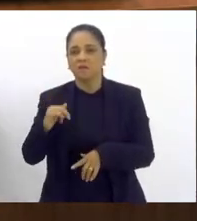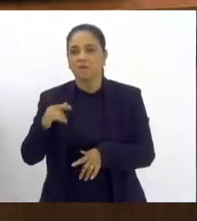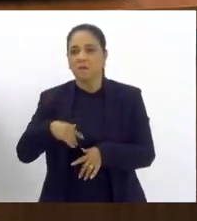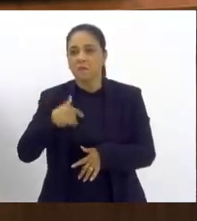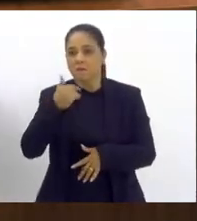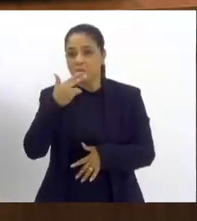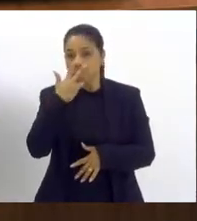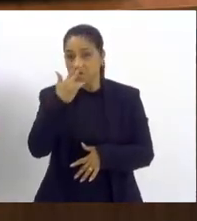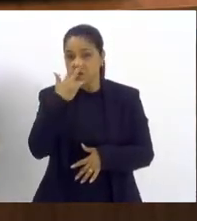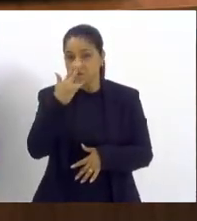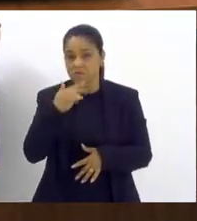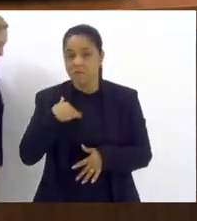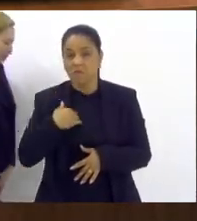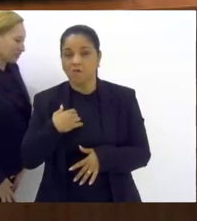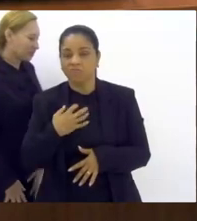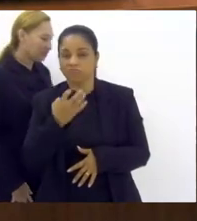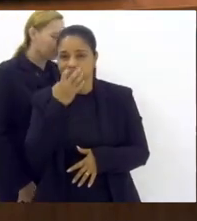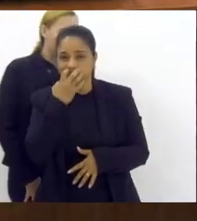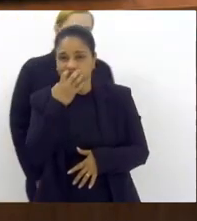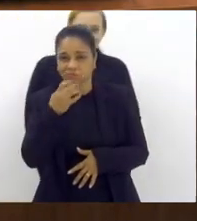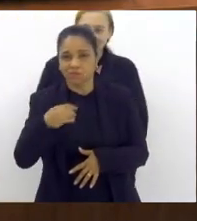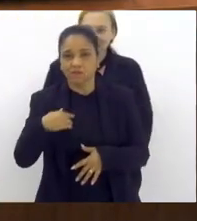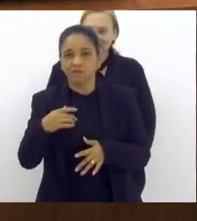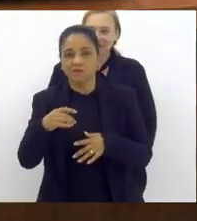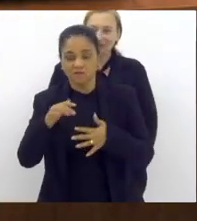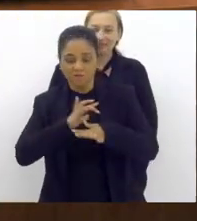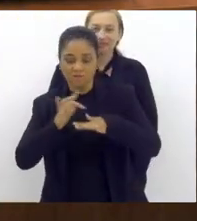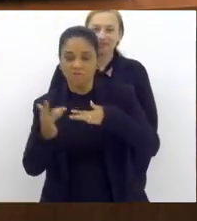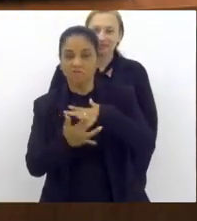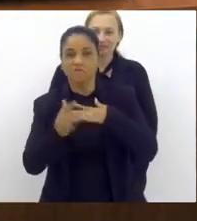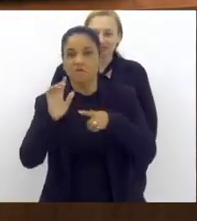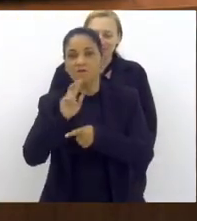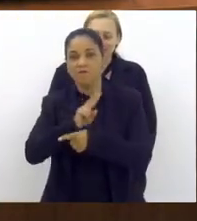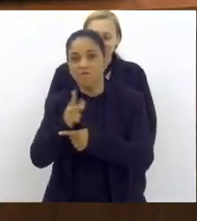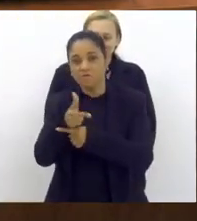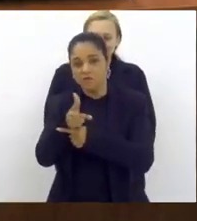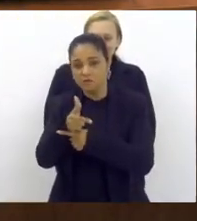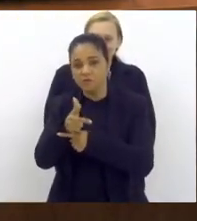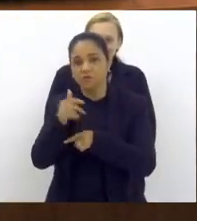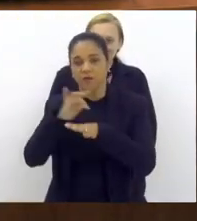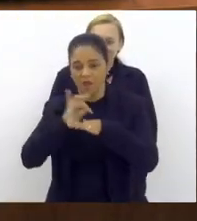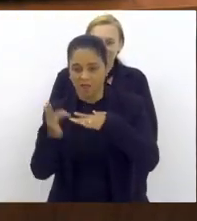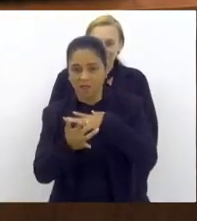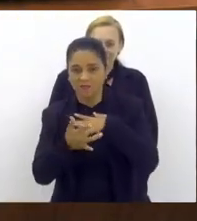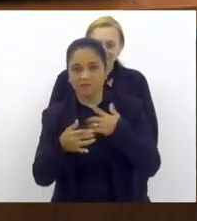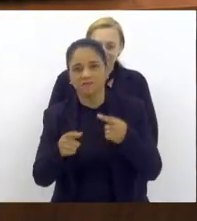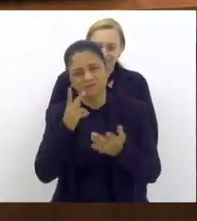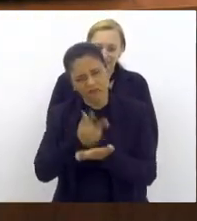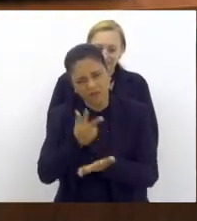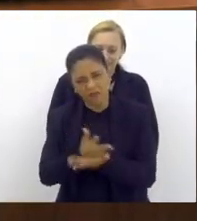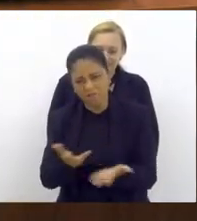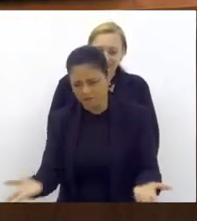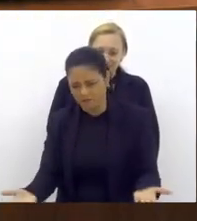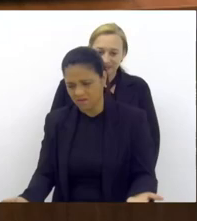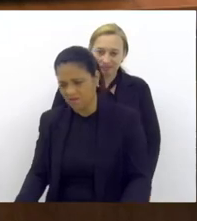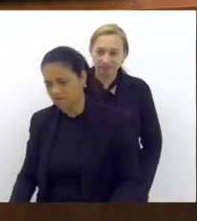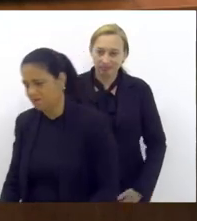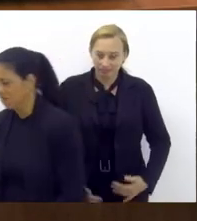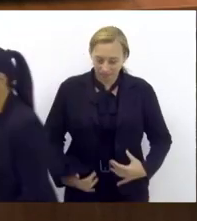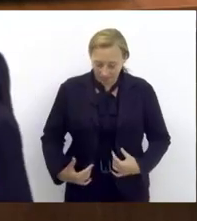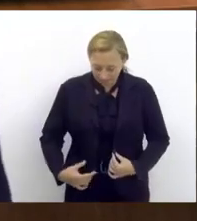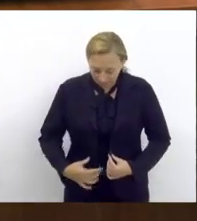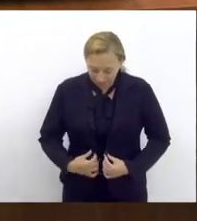obeso, pulando, para fazer videozinho para a rede social. Ou seja, são dois pesos e duas medidas sempre, sempre a mesma